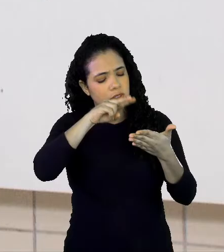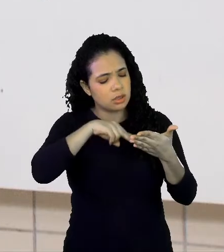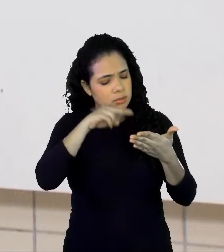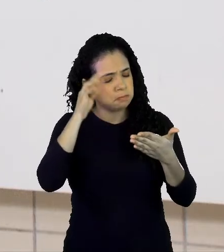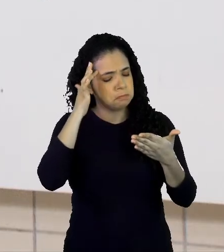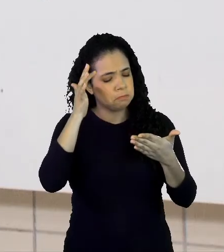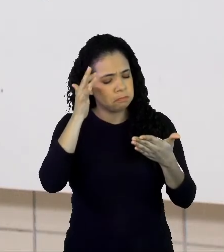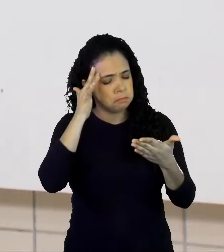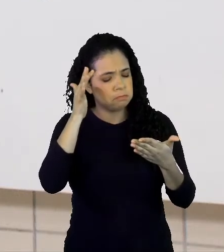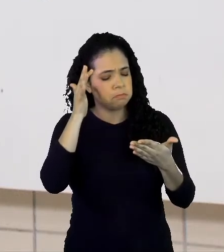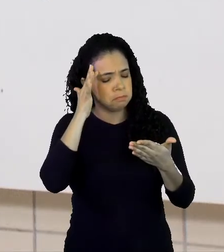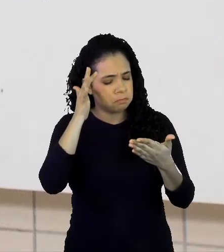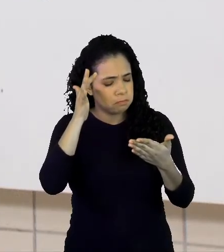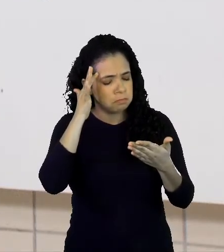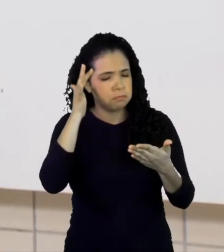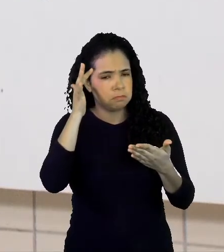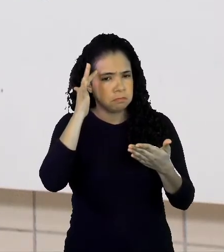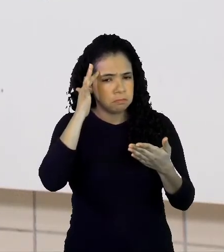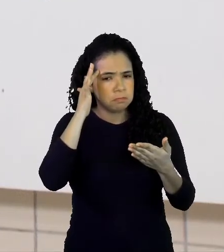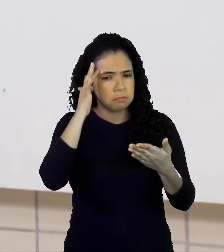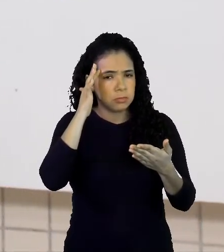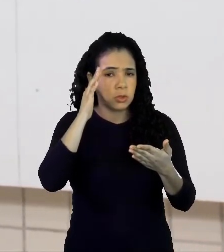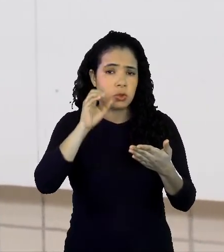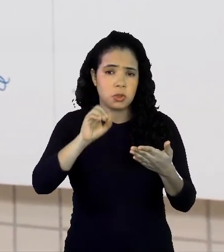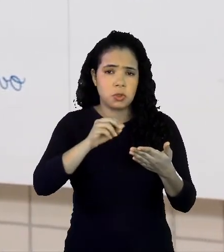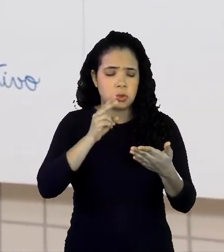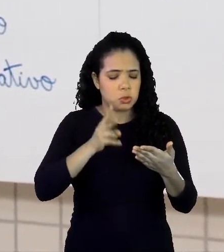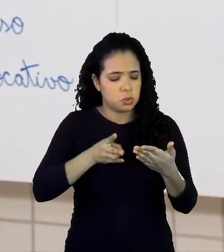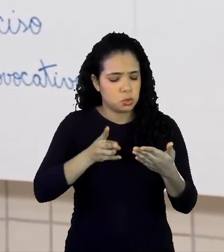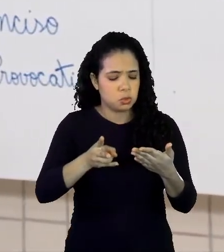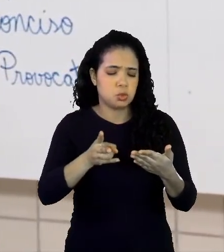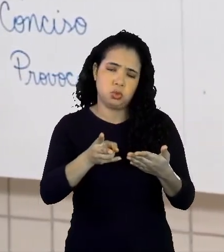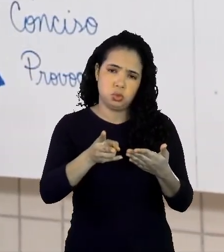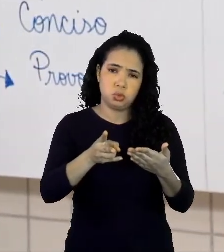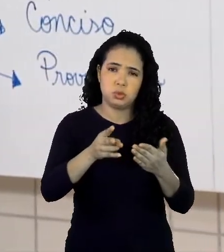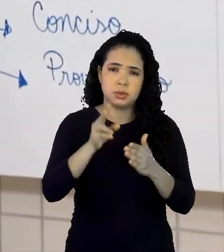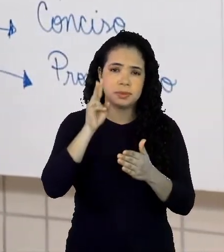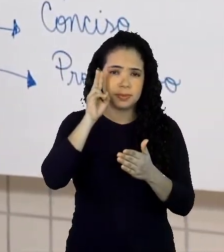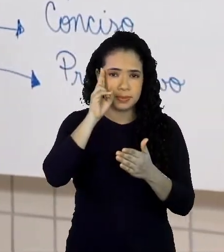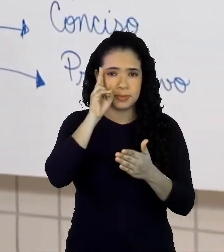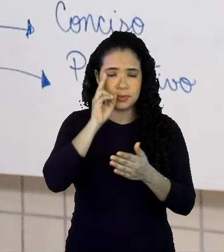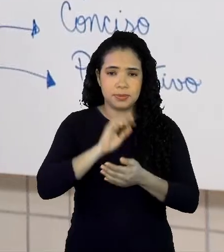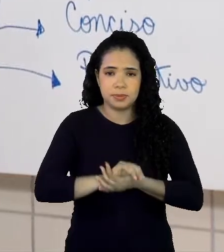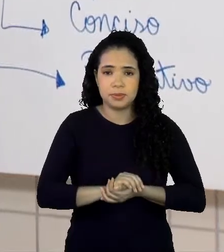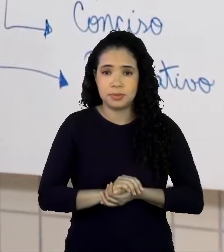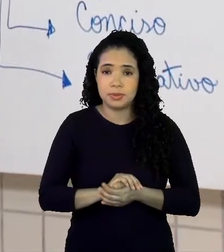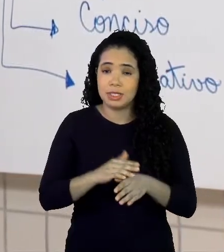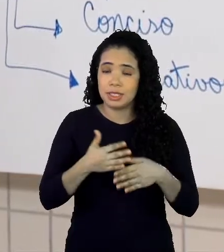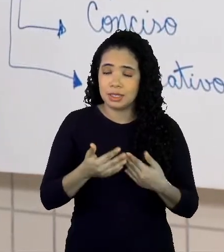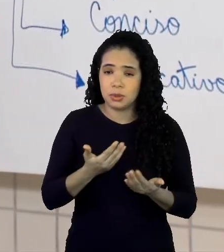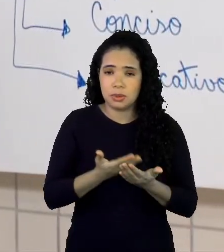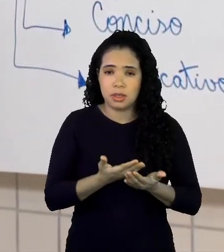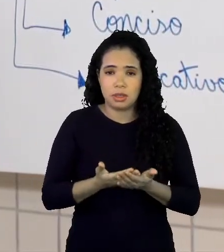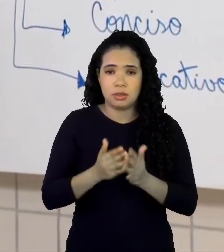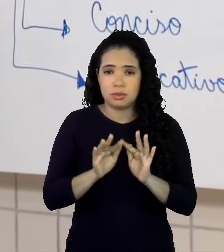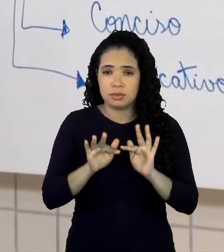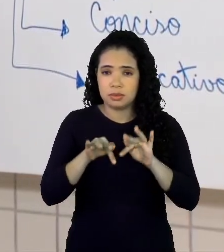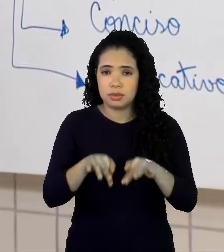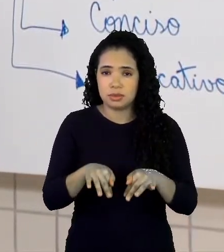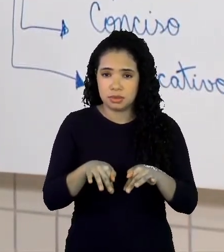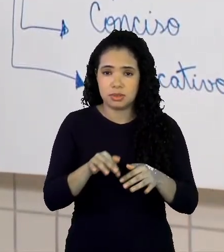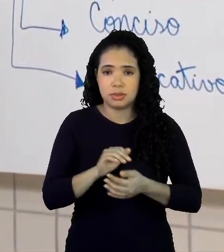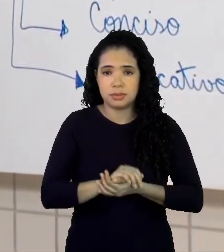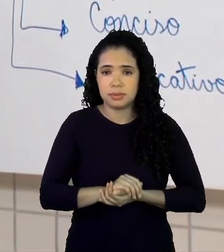uma reflexão ou uma continuidade dessa história, né? Então, nós vamos ficar por aqui. Fiquem com